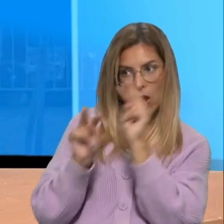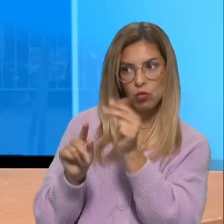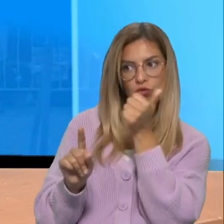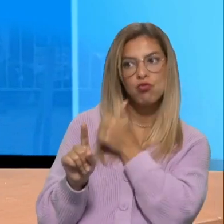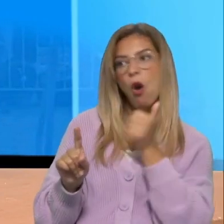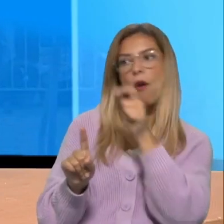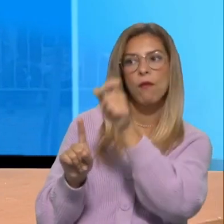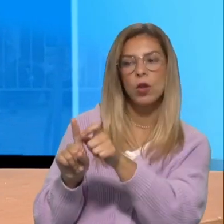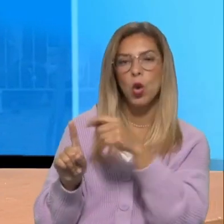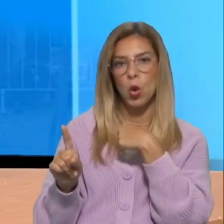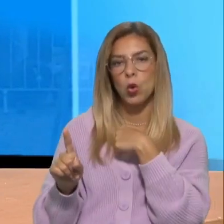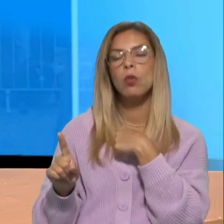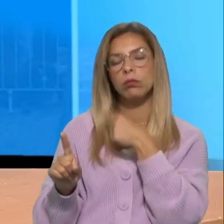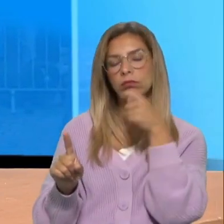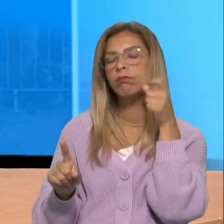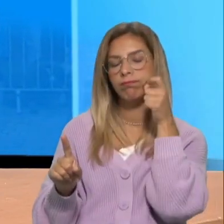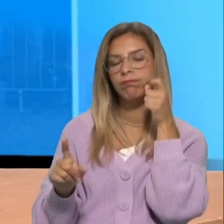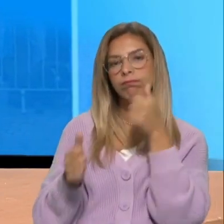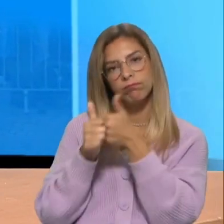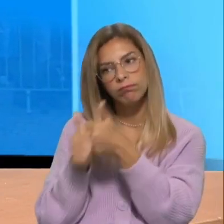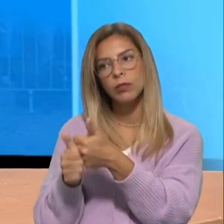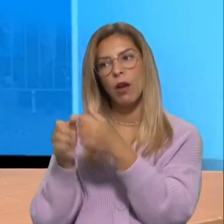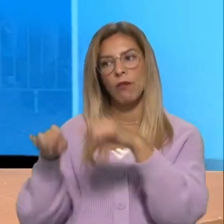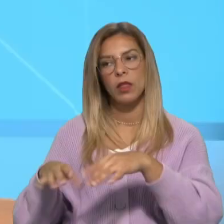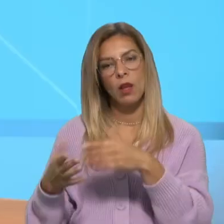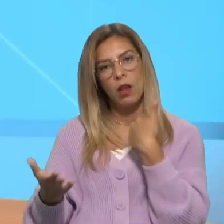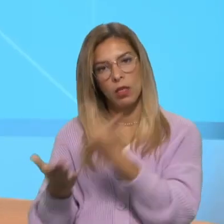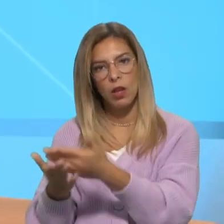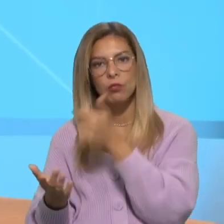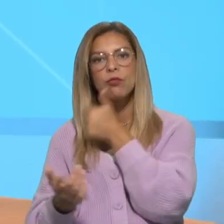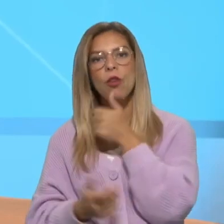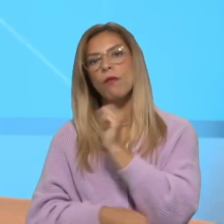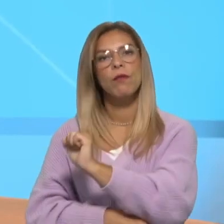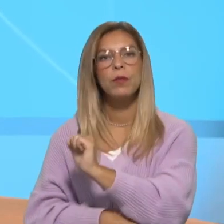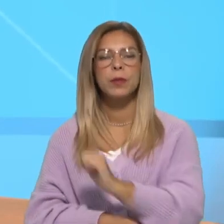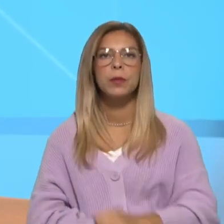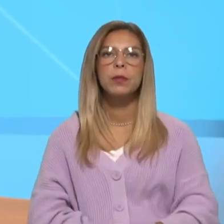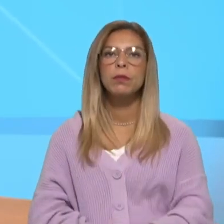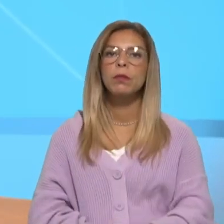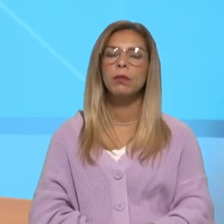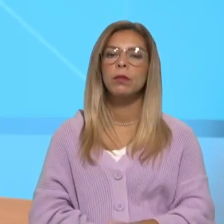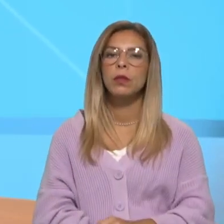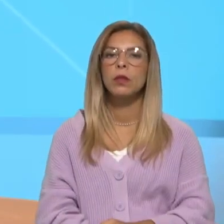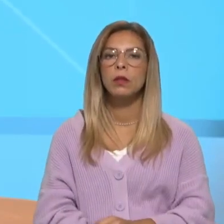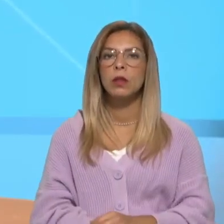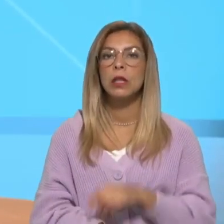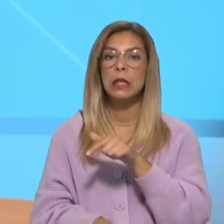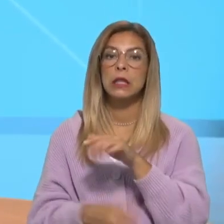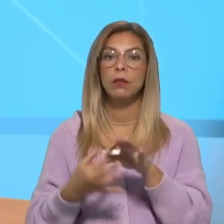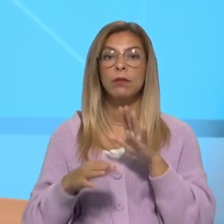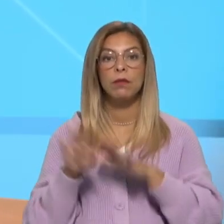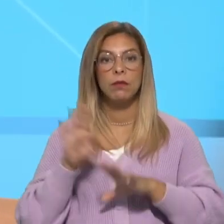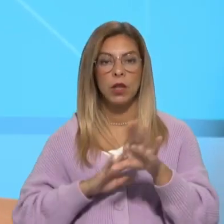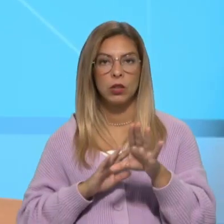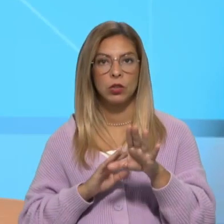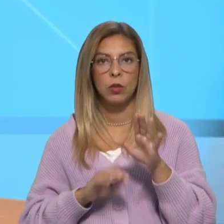sofrimento, como eu me comprometo para o evitar. E um apontamento breve para terminarmos. Tudo isto é feito não só a partir